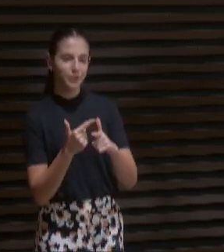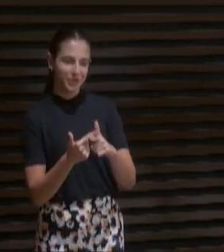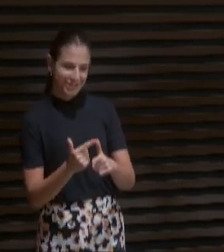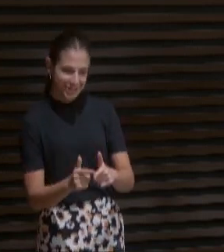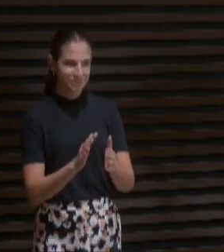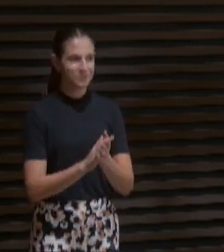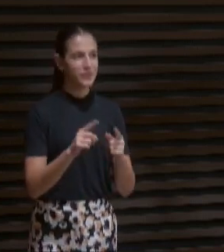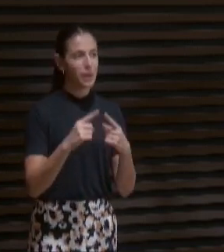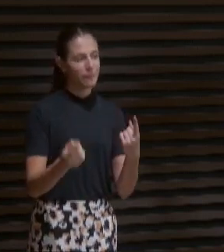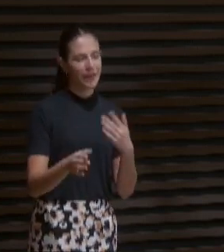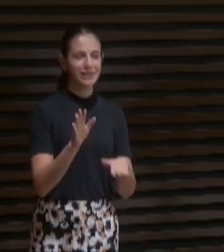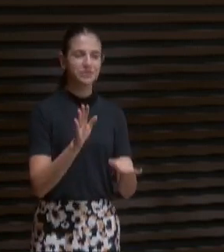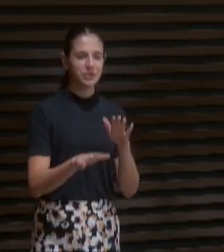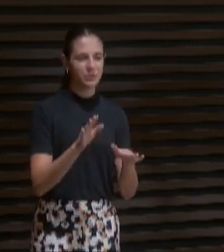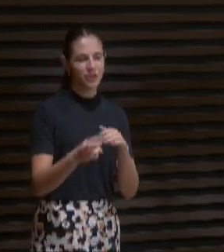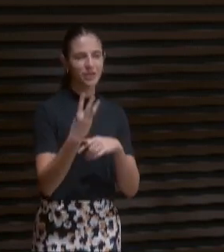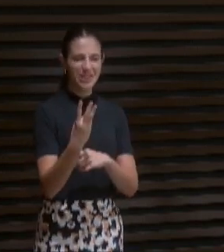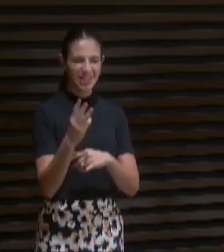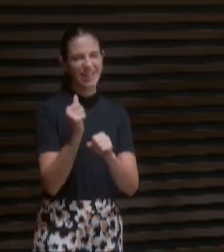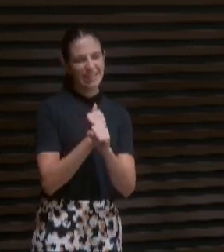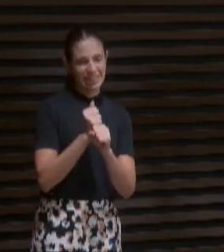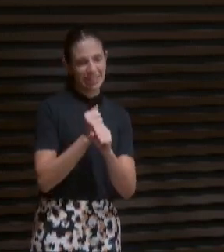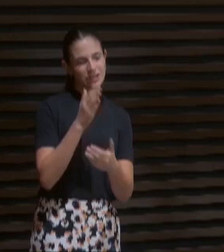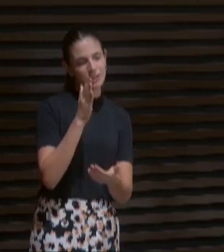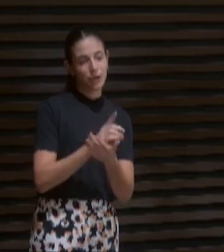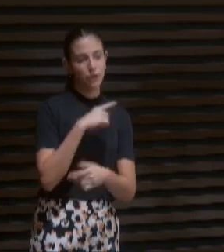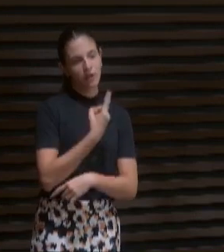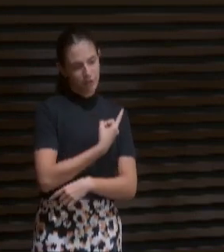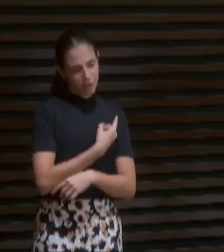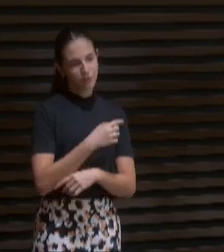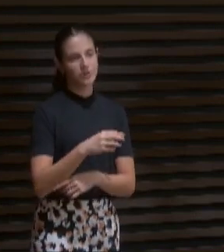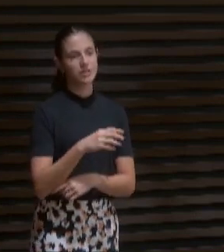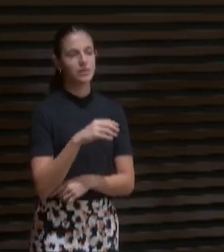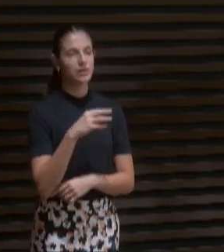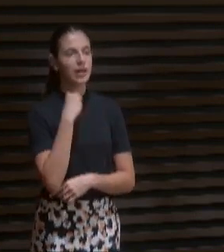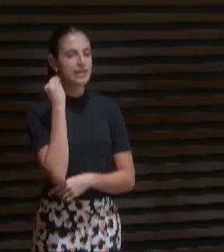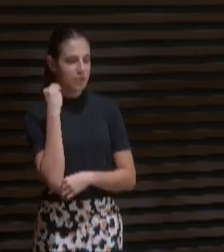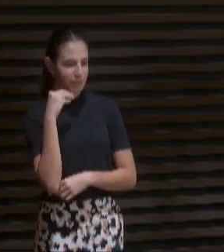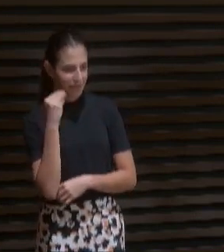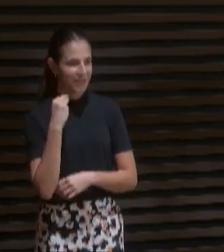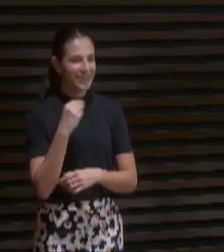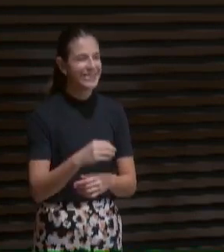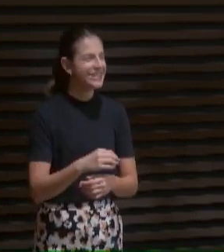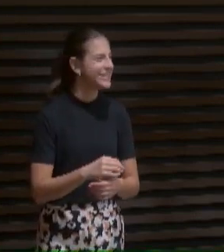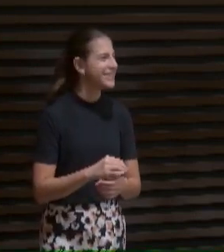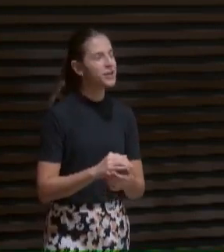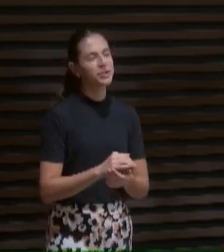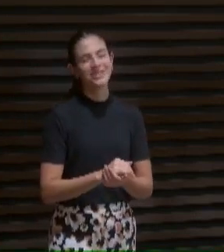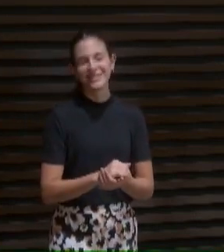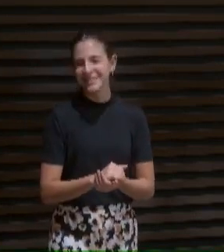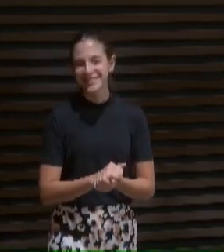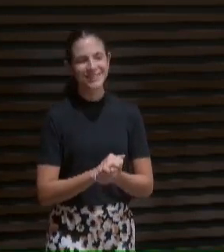1/3, metade dela, uns 3 anos e meio nós vamos experimentar. Você já mudou de opinião já. Porque